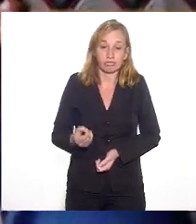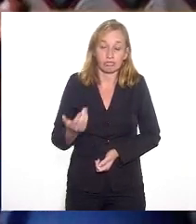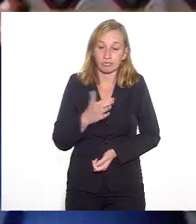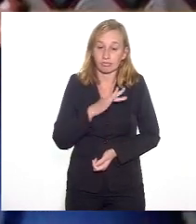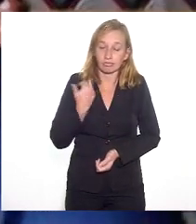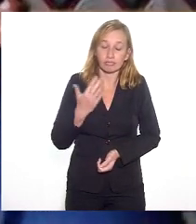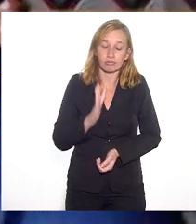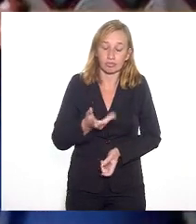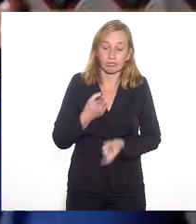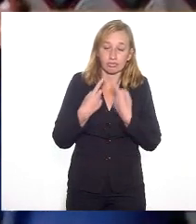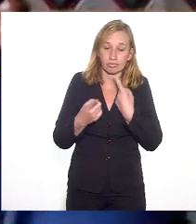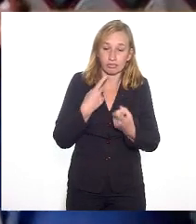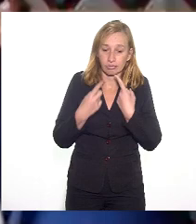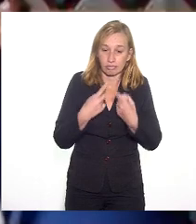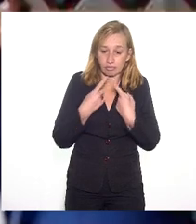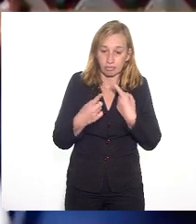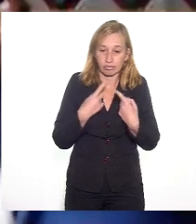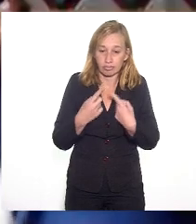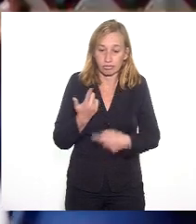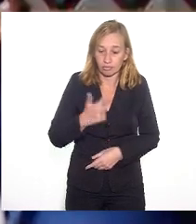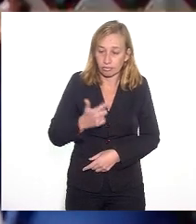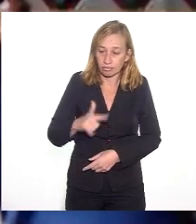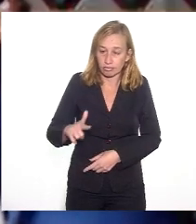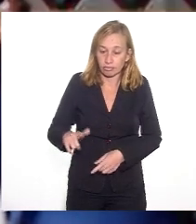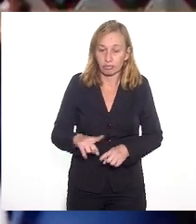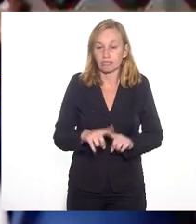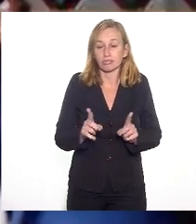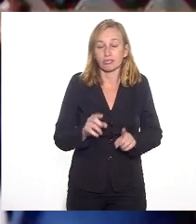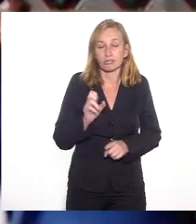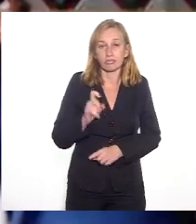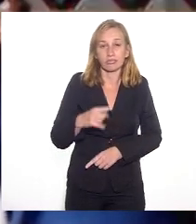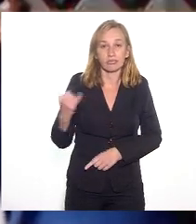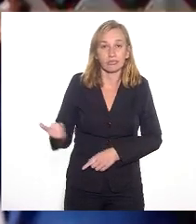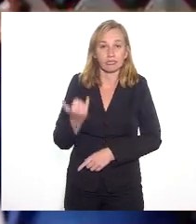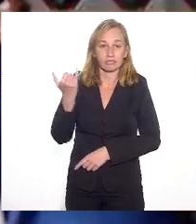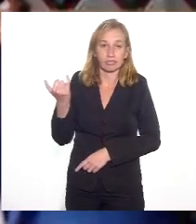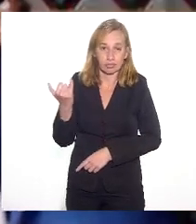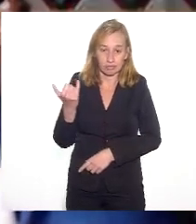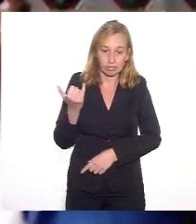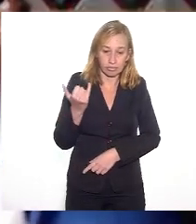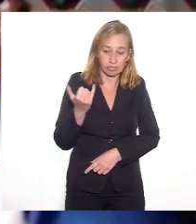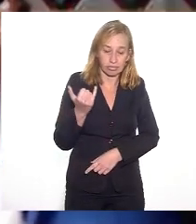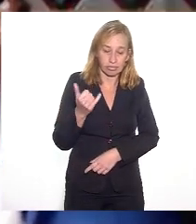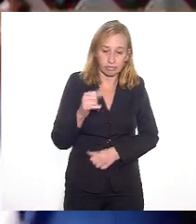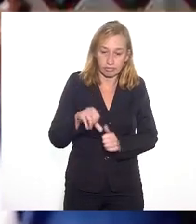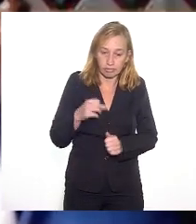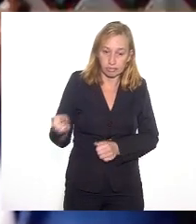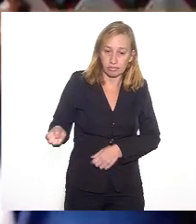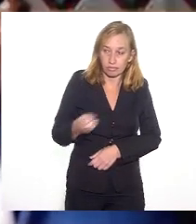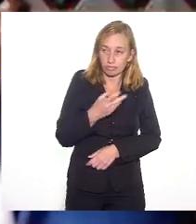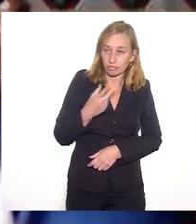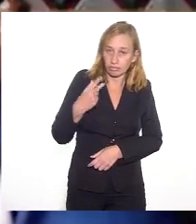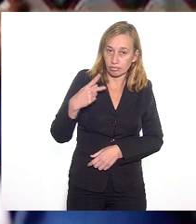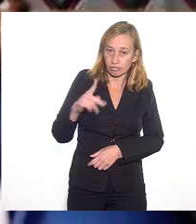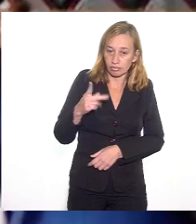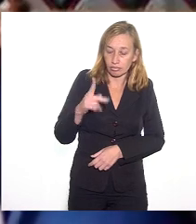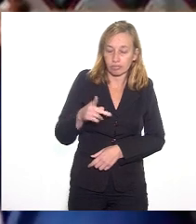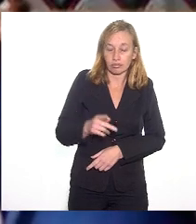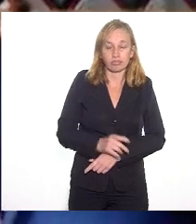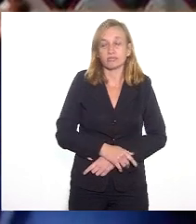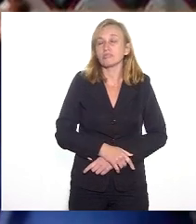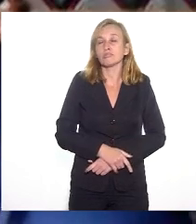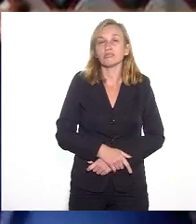vou me repetir aqui como os anteriores, né? Mas acho que é sempre importante, com a sua inovação, e isso sinaliza para